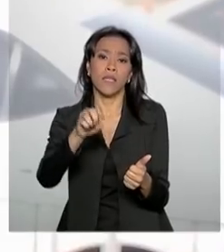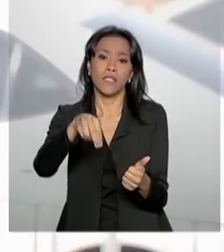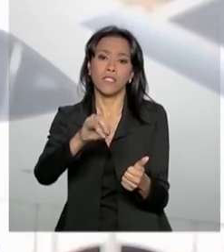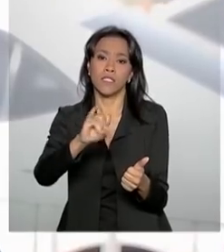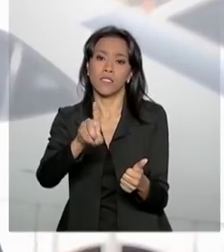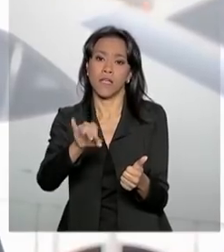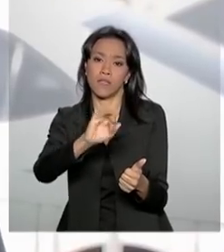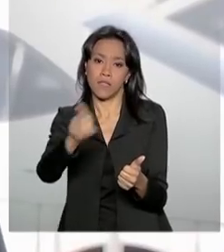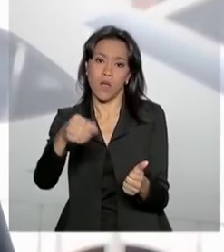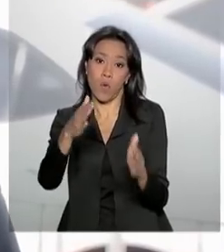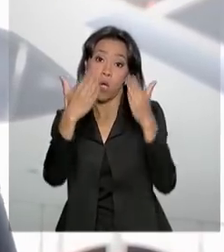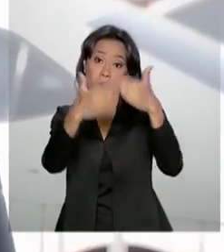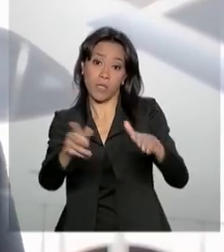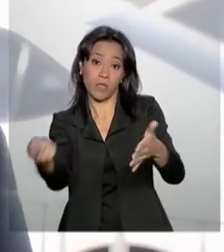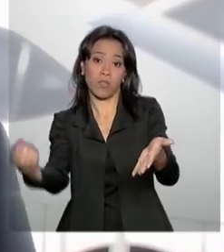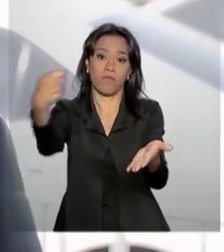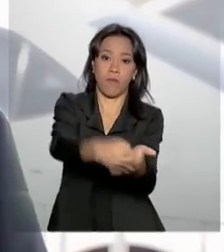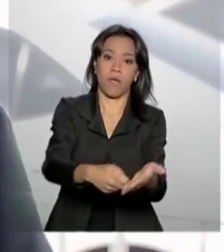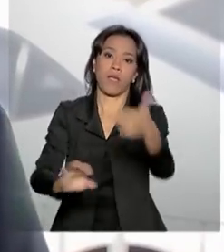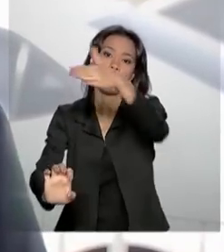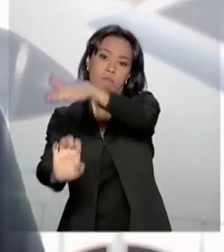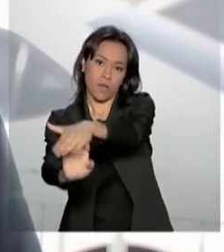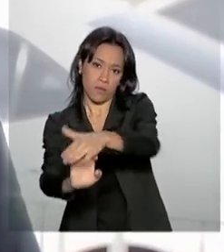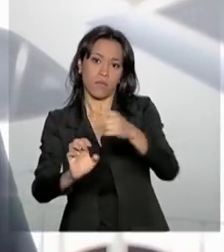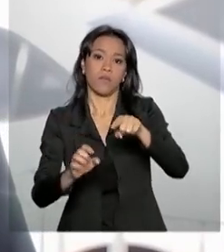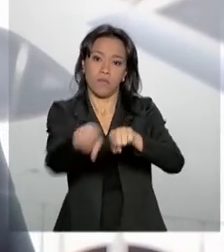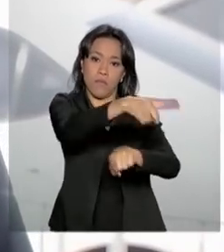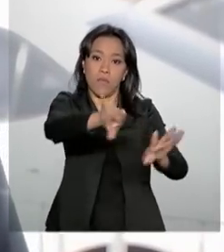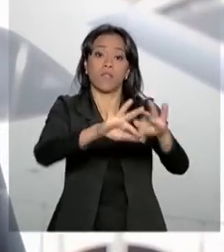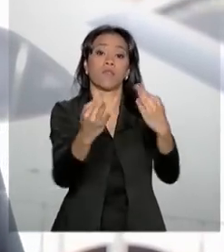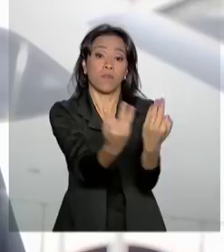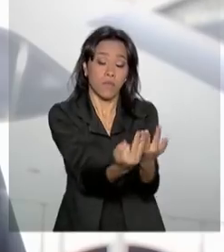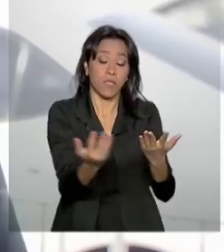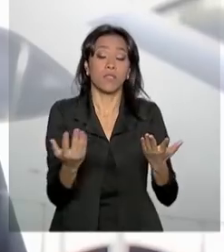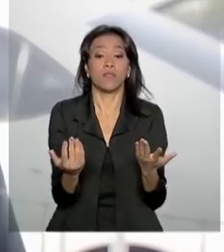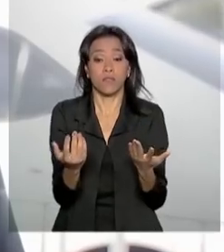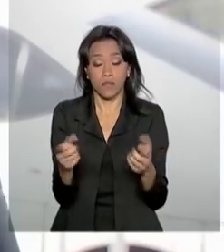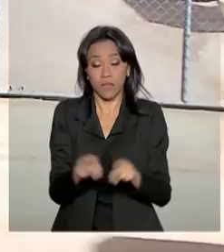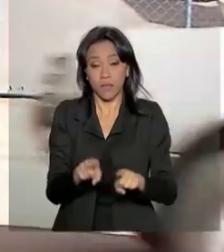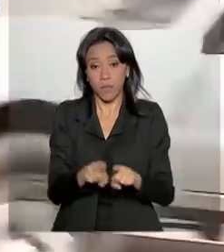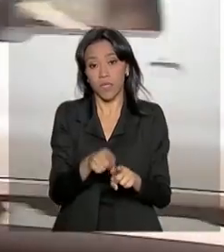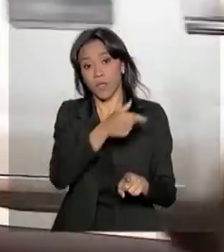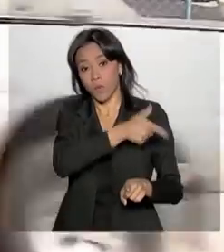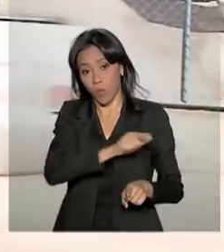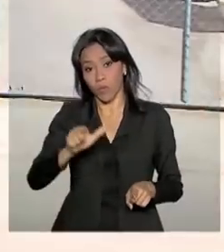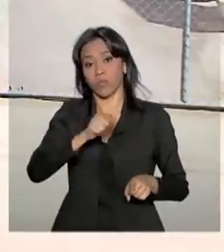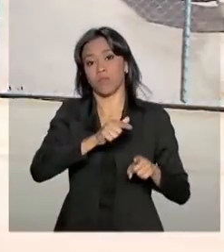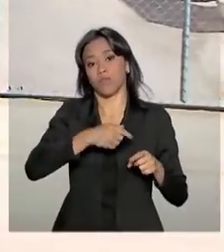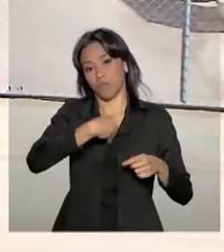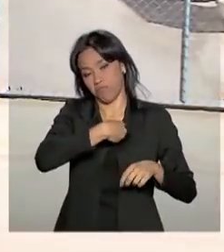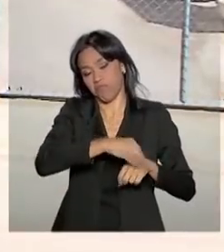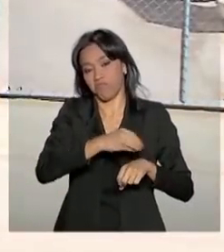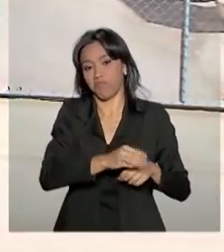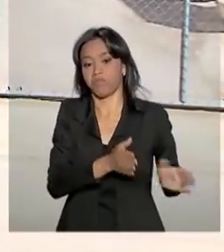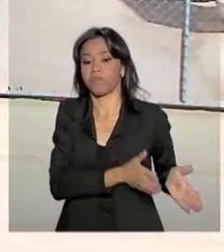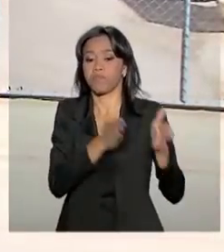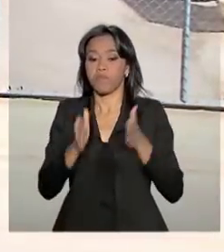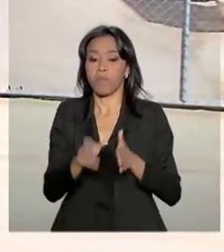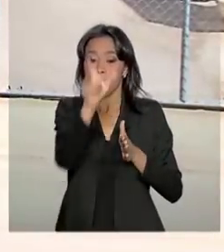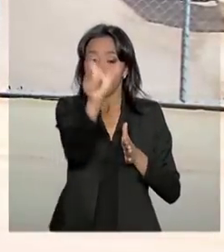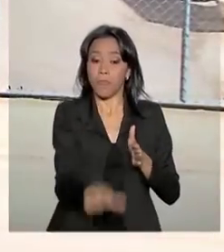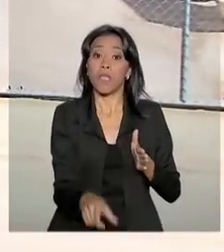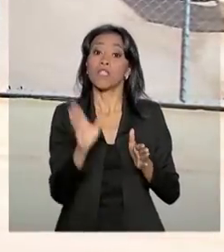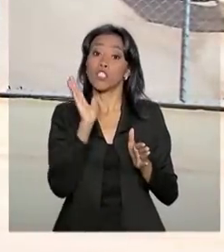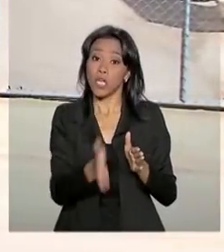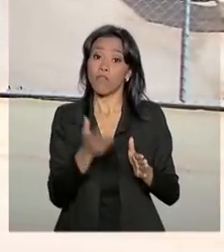emergencial junto à Vale, junto, enfim, eventuais órgãos federais. Outra notícia do dia foi a prisão de